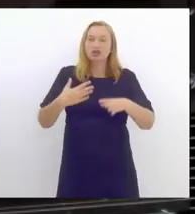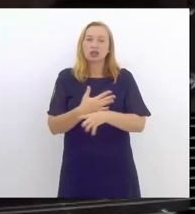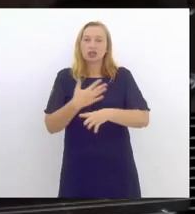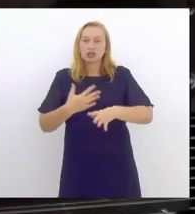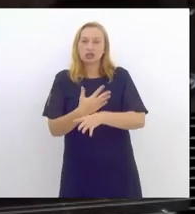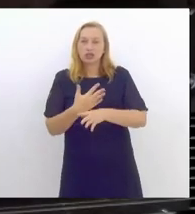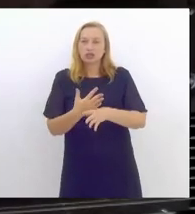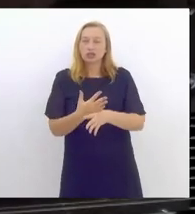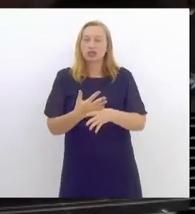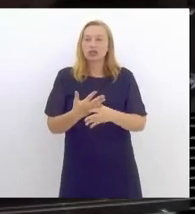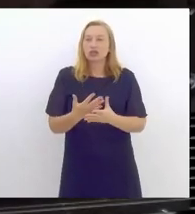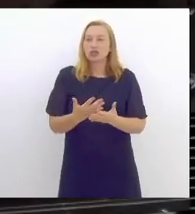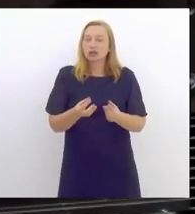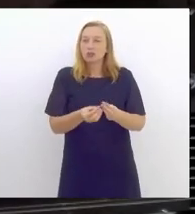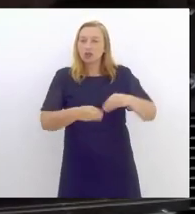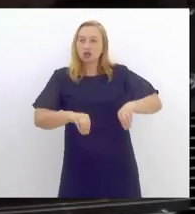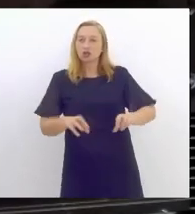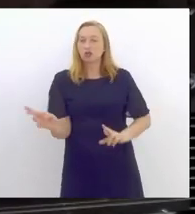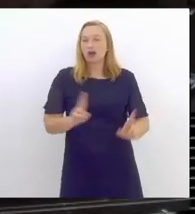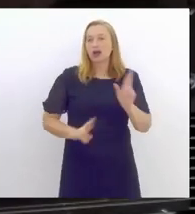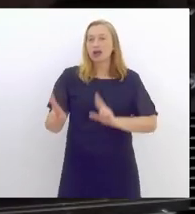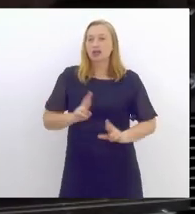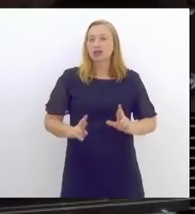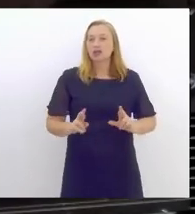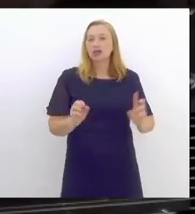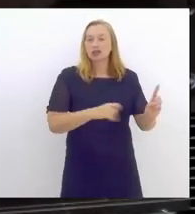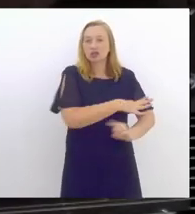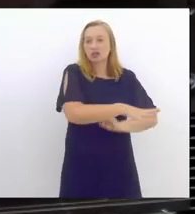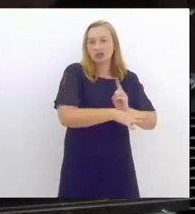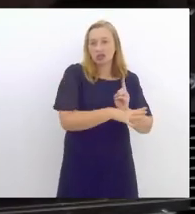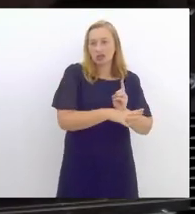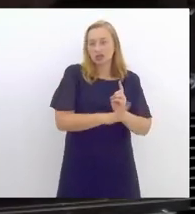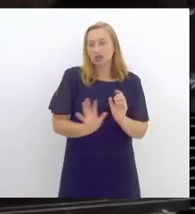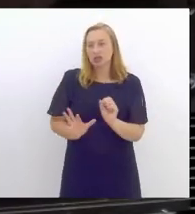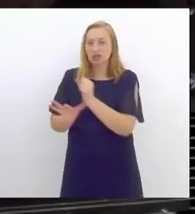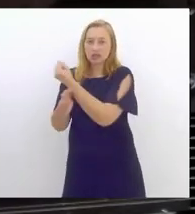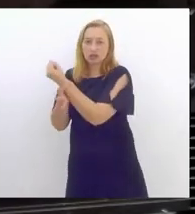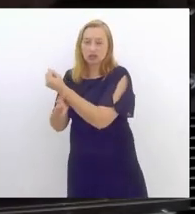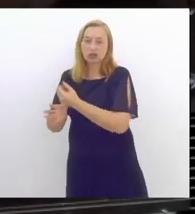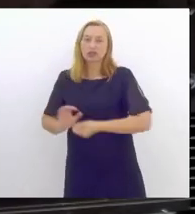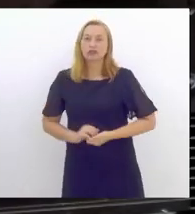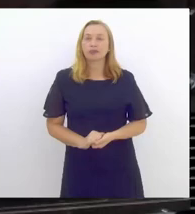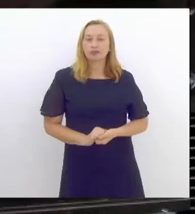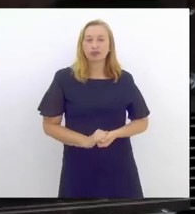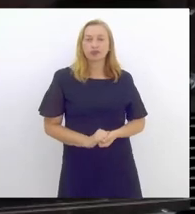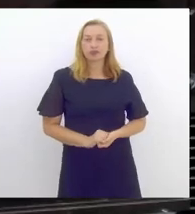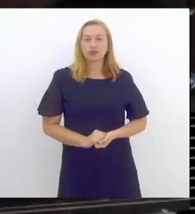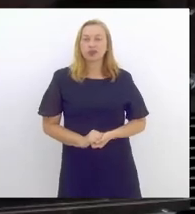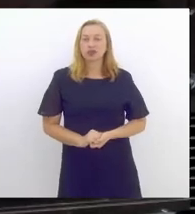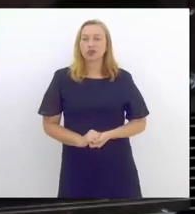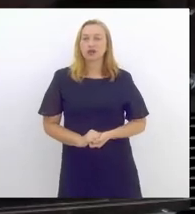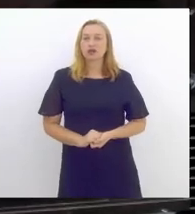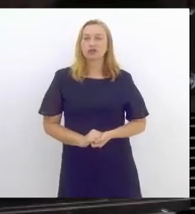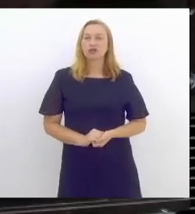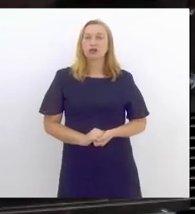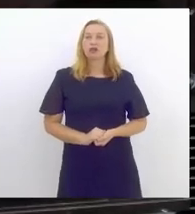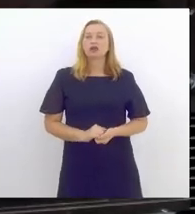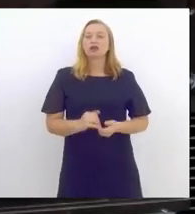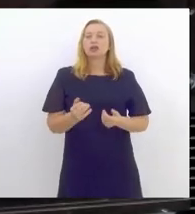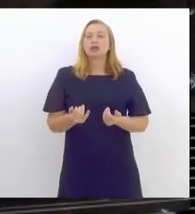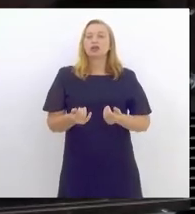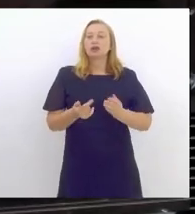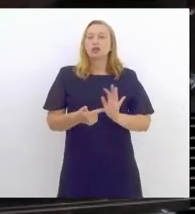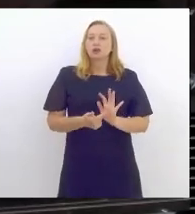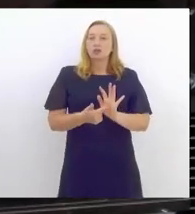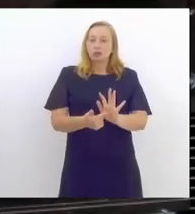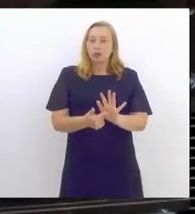a relação entre a sociedade fluminense e as forças de segurança. As estatísticas comprovam uma verdade que não